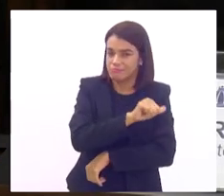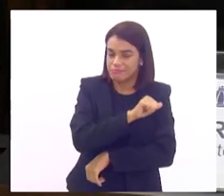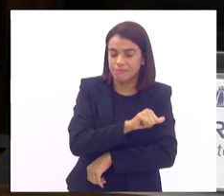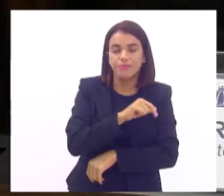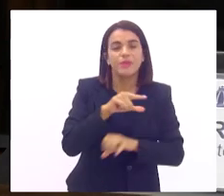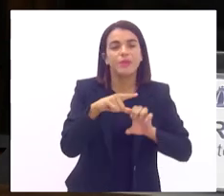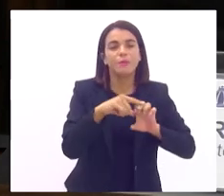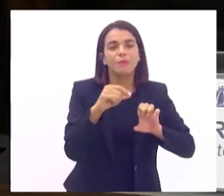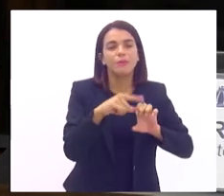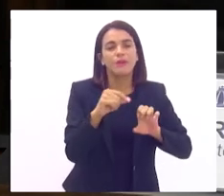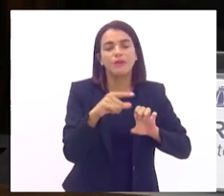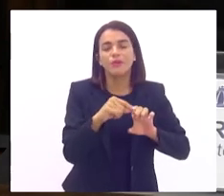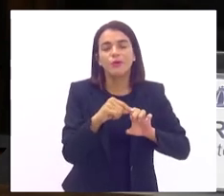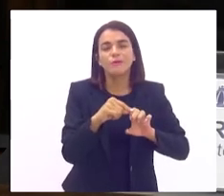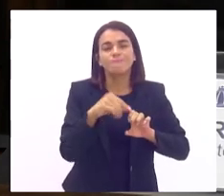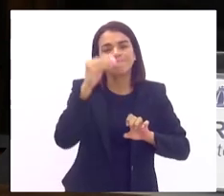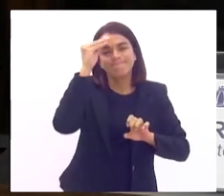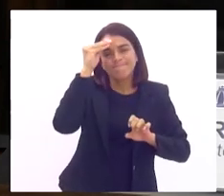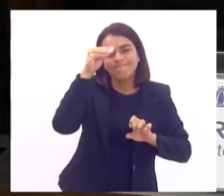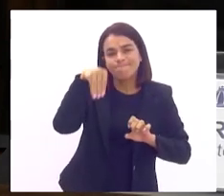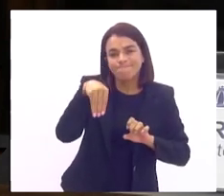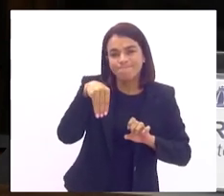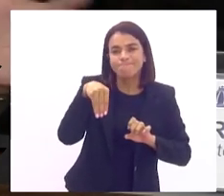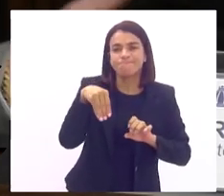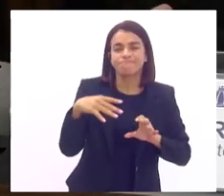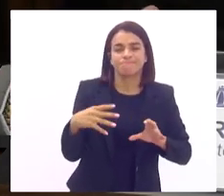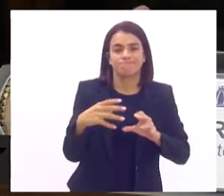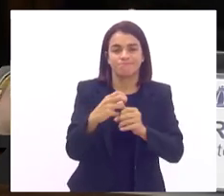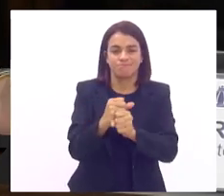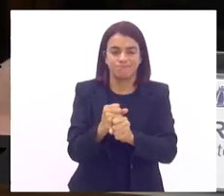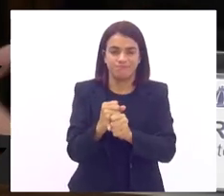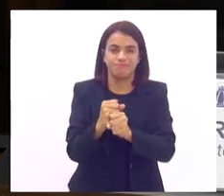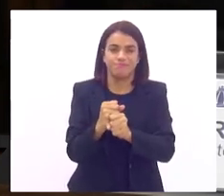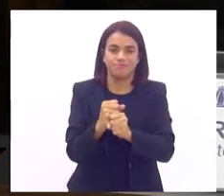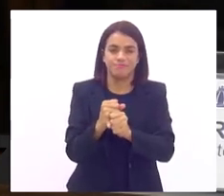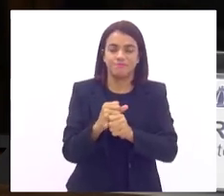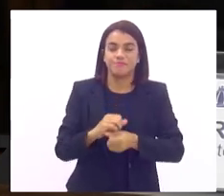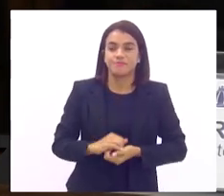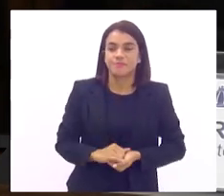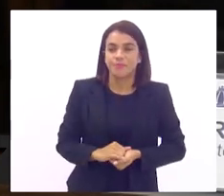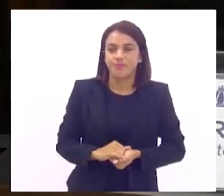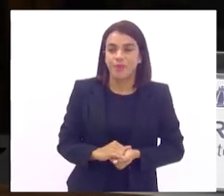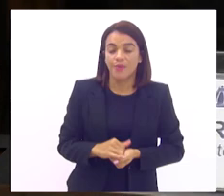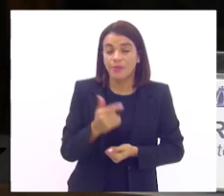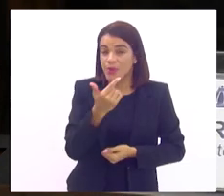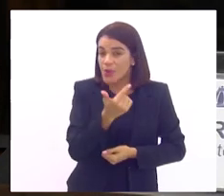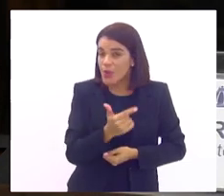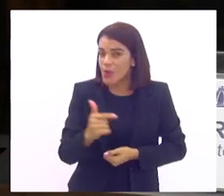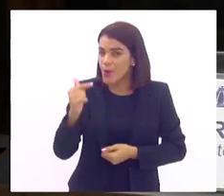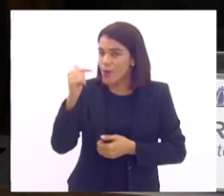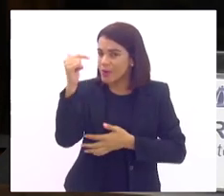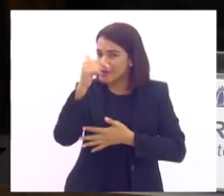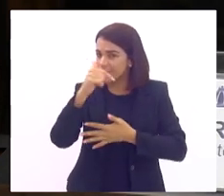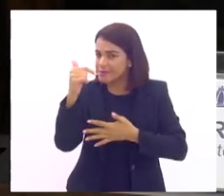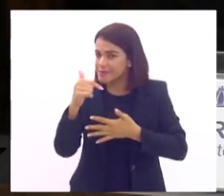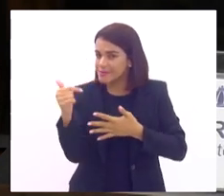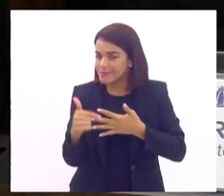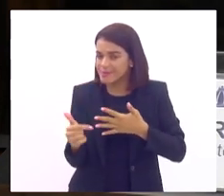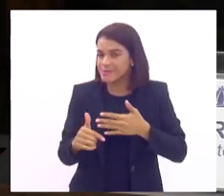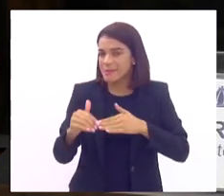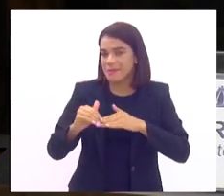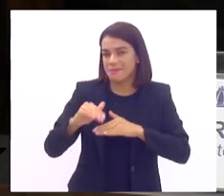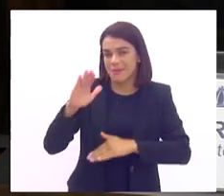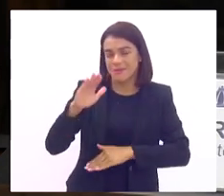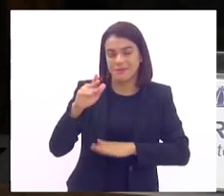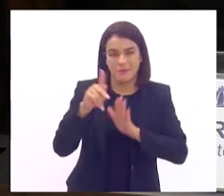que deixaram de fazer o fechamento oficial na junta comercial. E outras coisas mais que